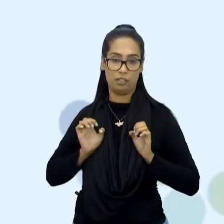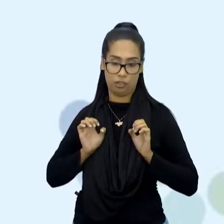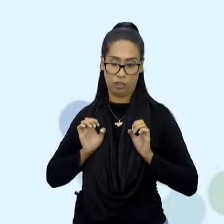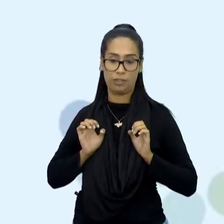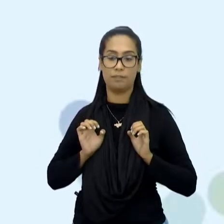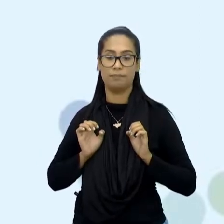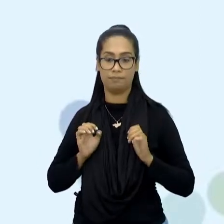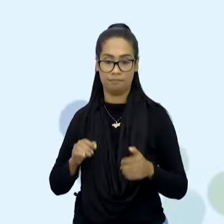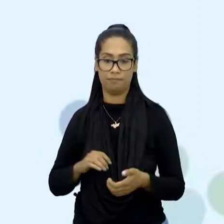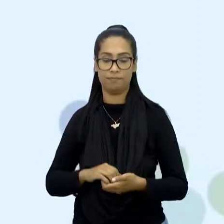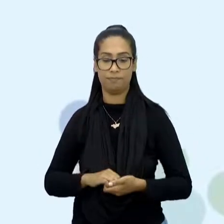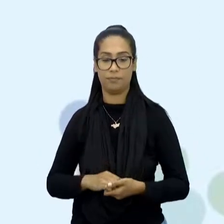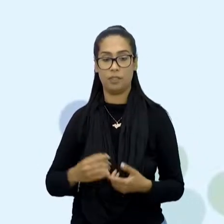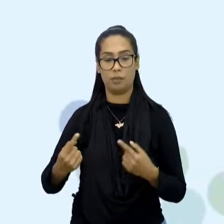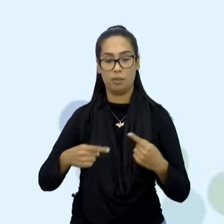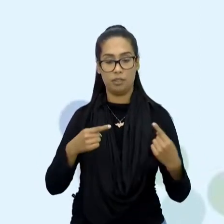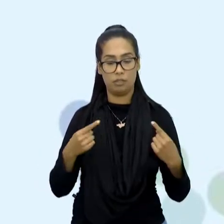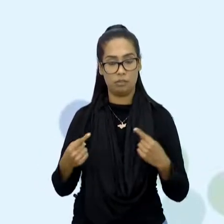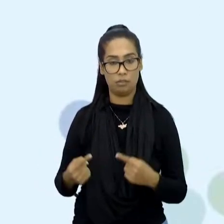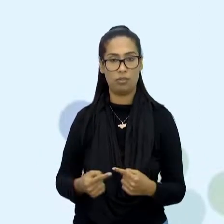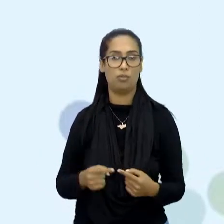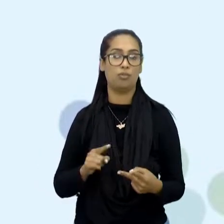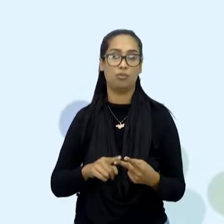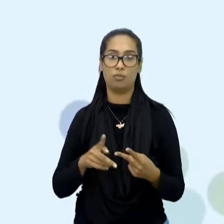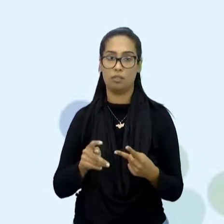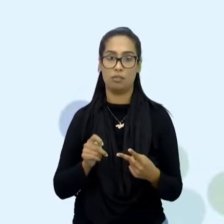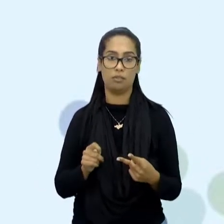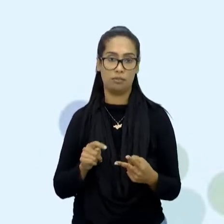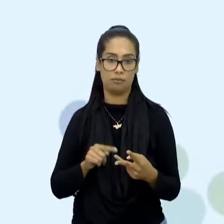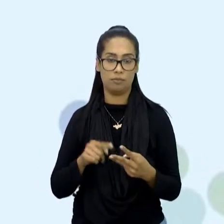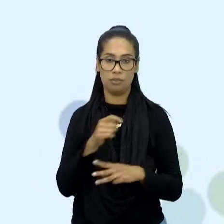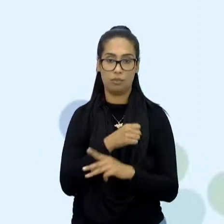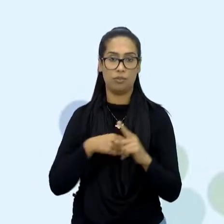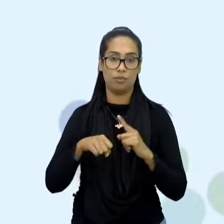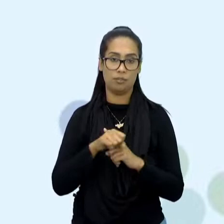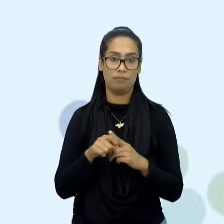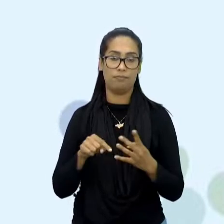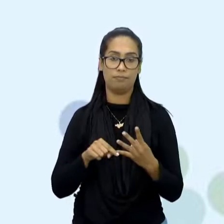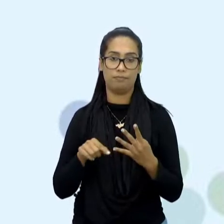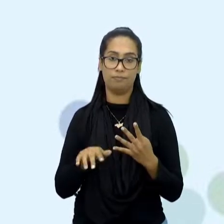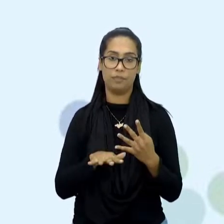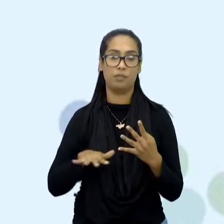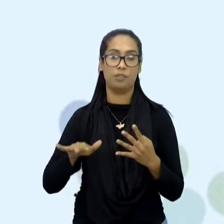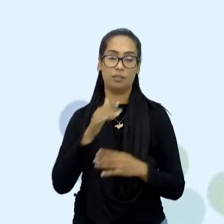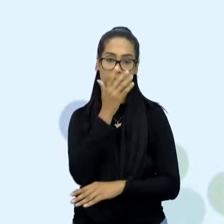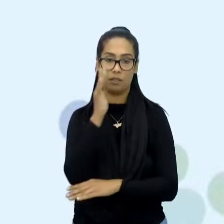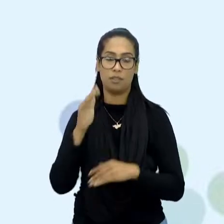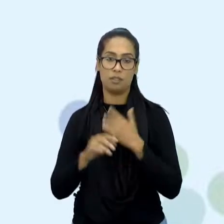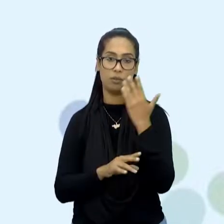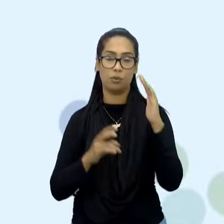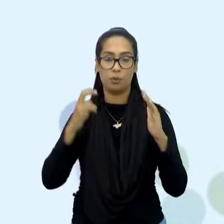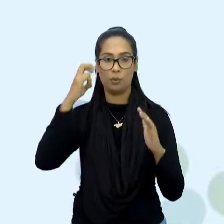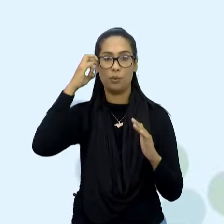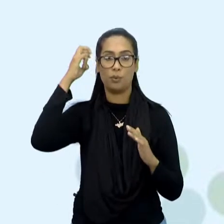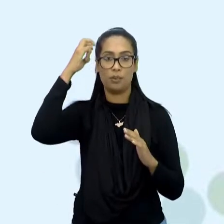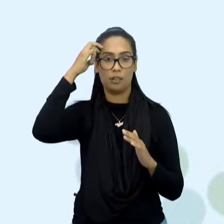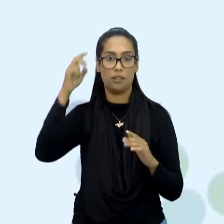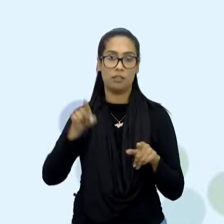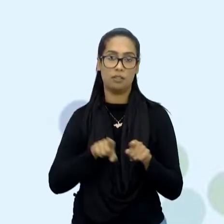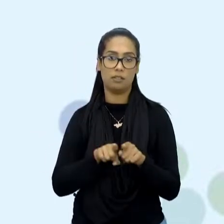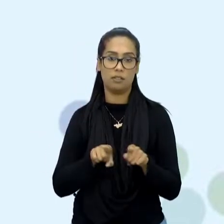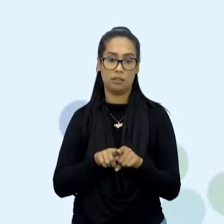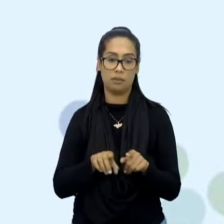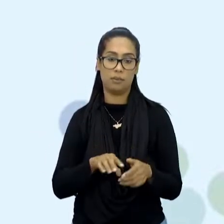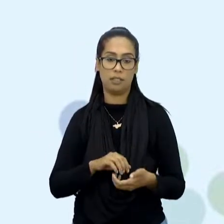a processos políticos, econômicos, sociais, ambientais, culturais e